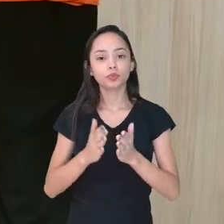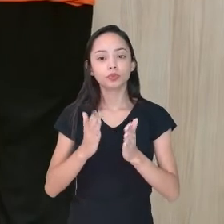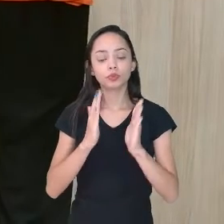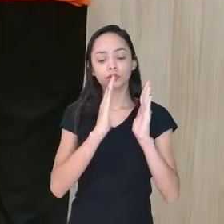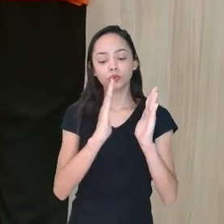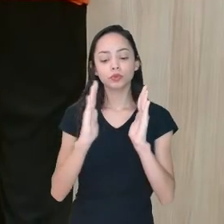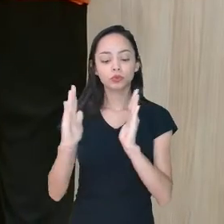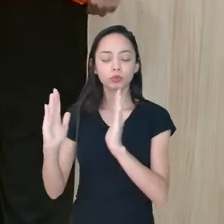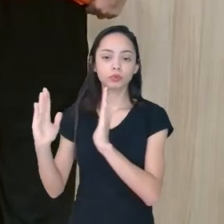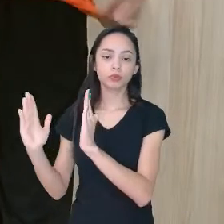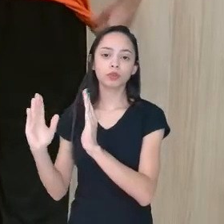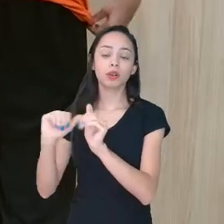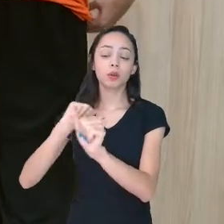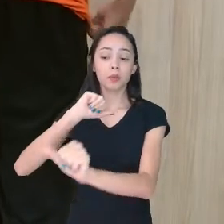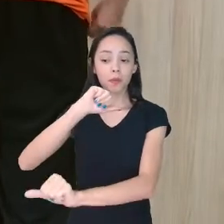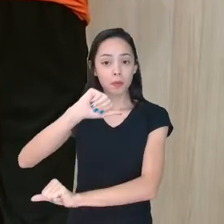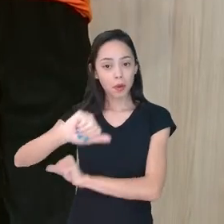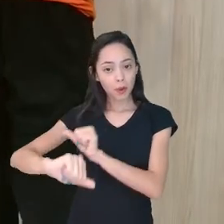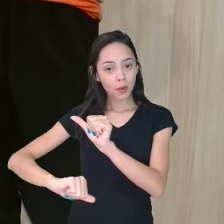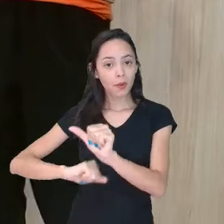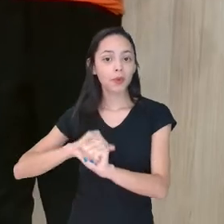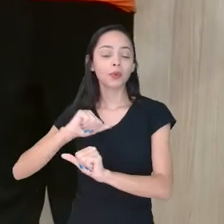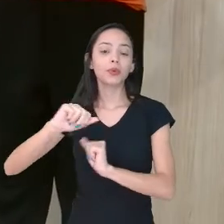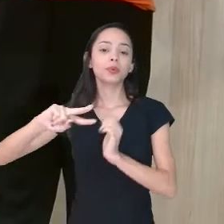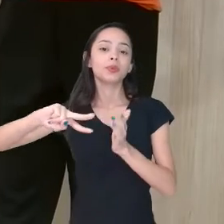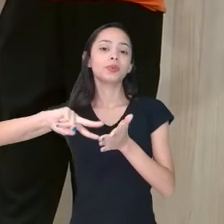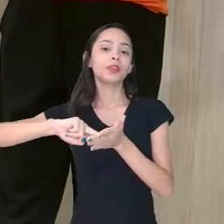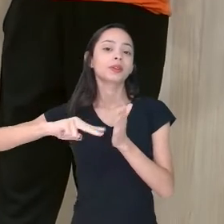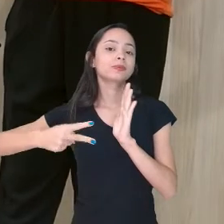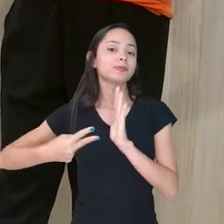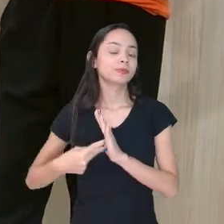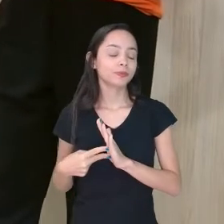adjetivo na oração altera o seu sentido.